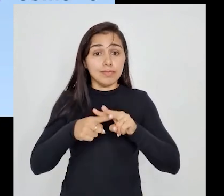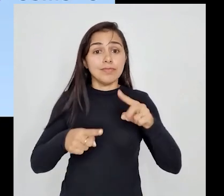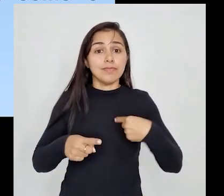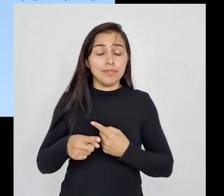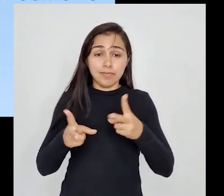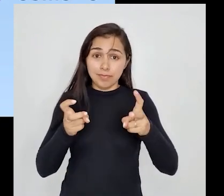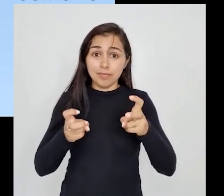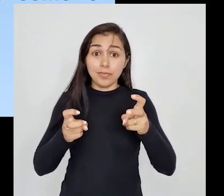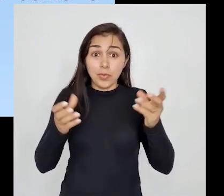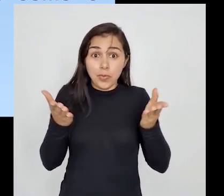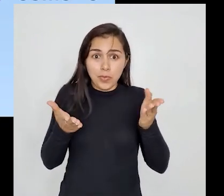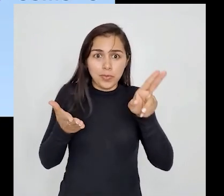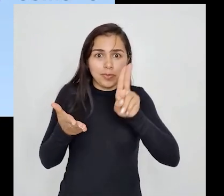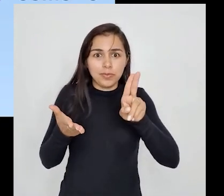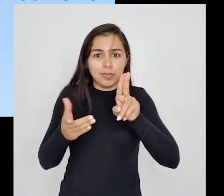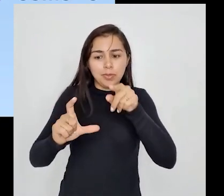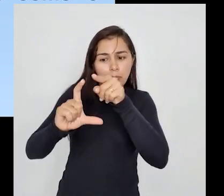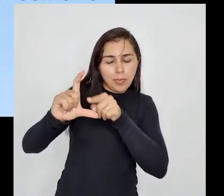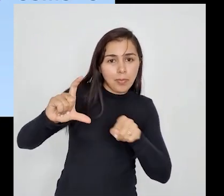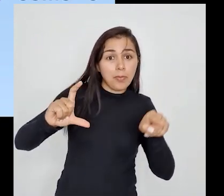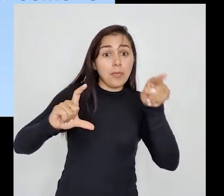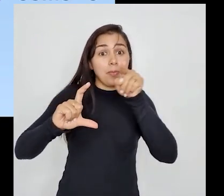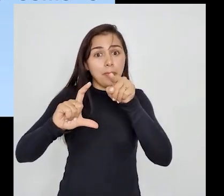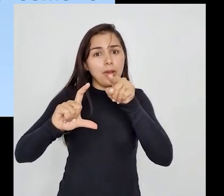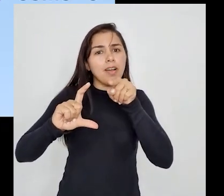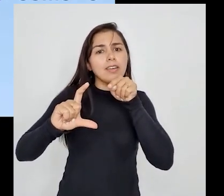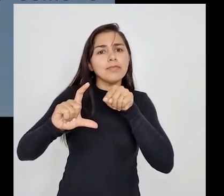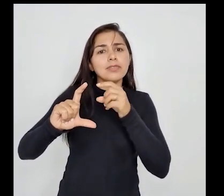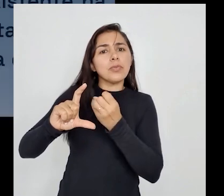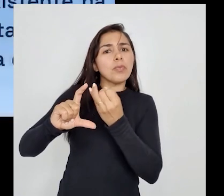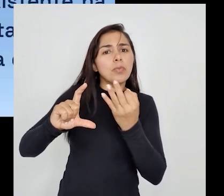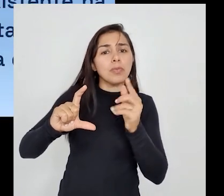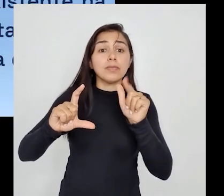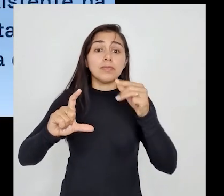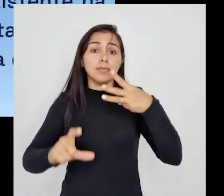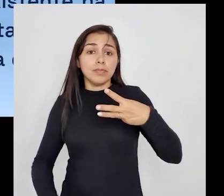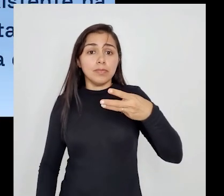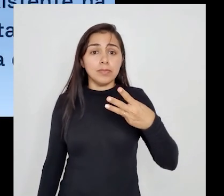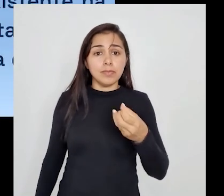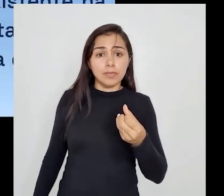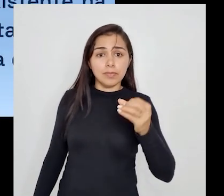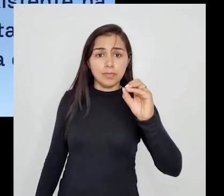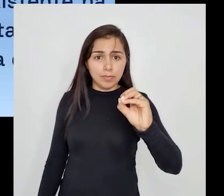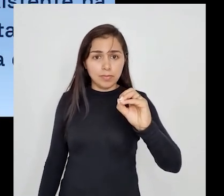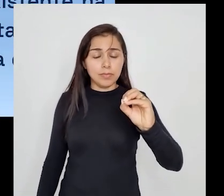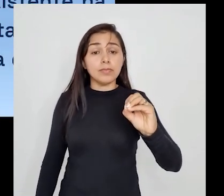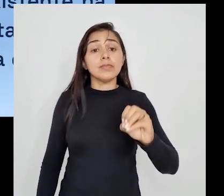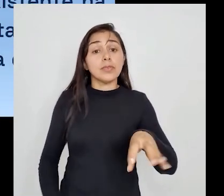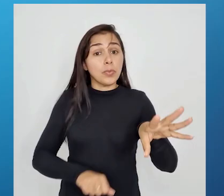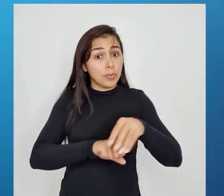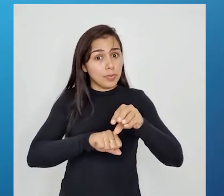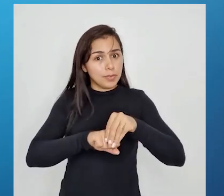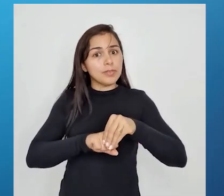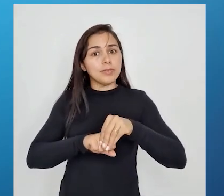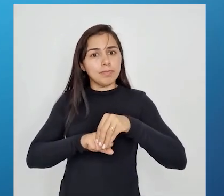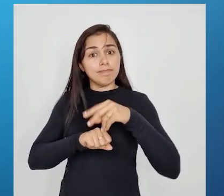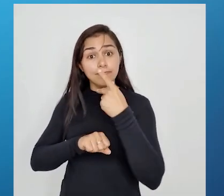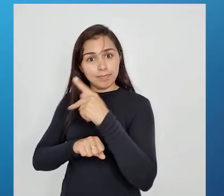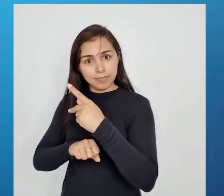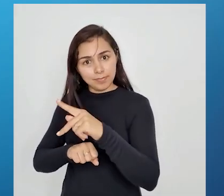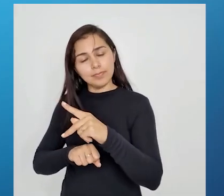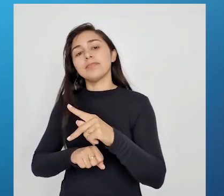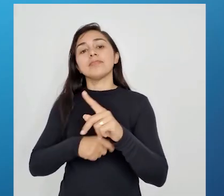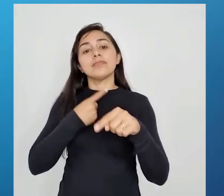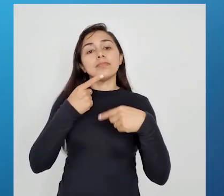usa 360 como padrão aí nos ângulos, né, na circunferência. No entanto, o conhecimento produzido por Hiparco